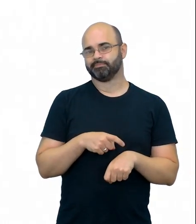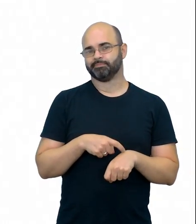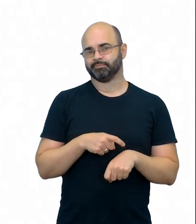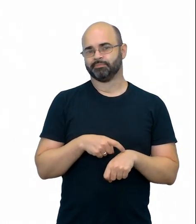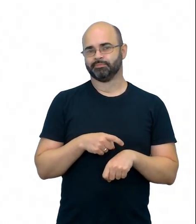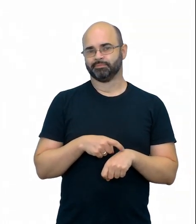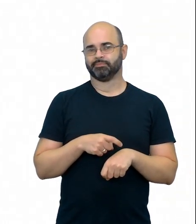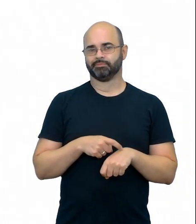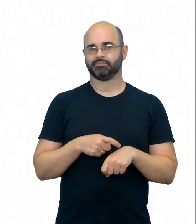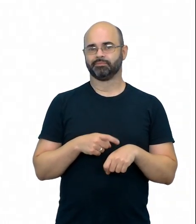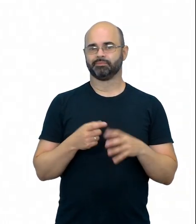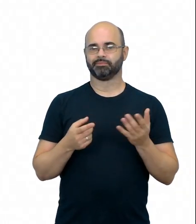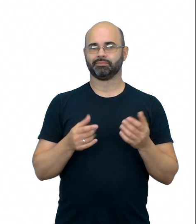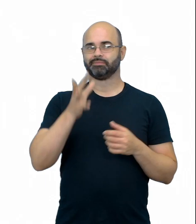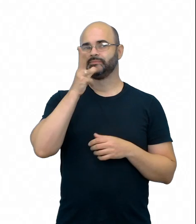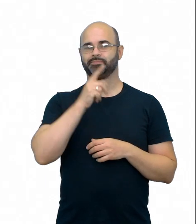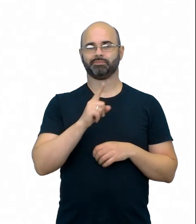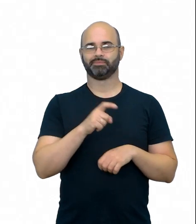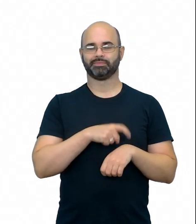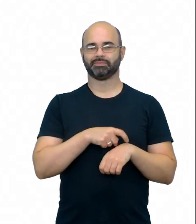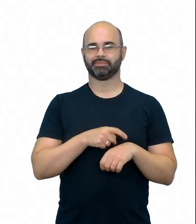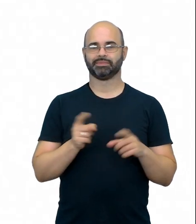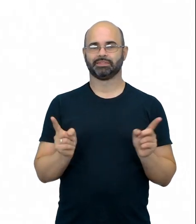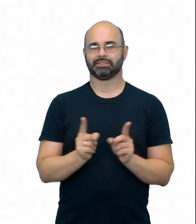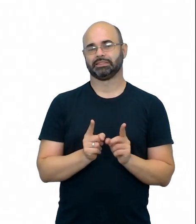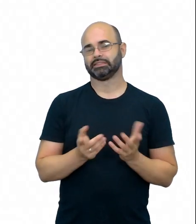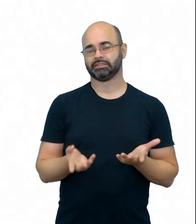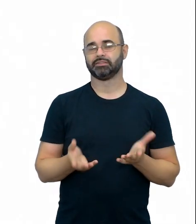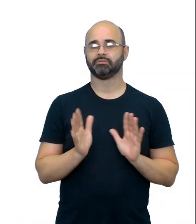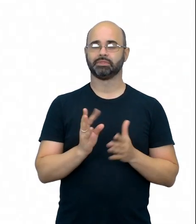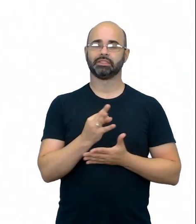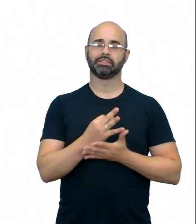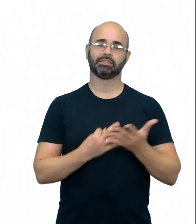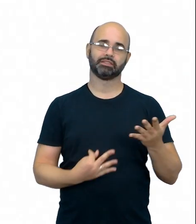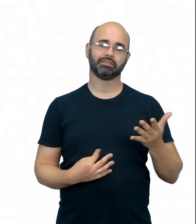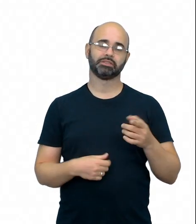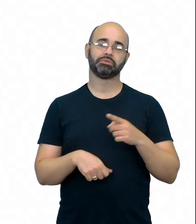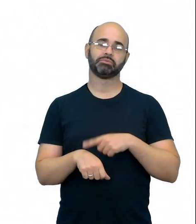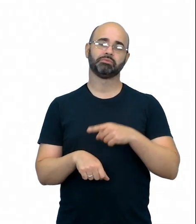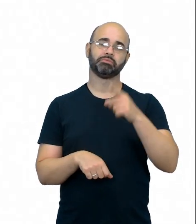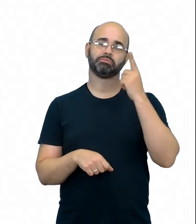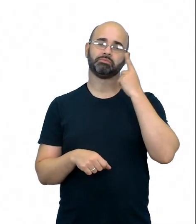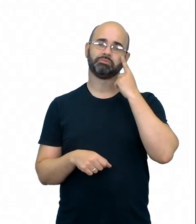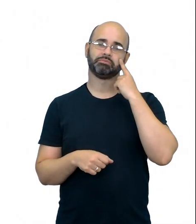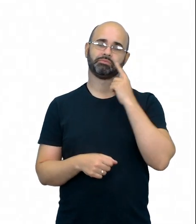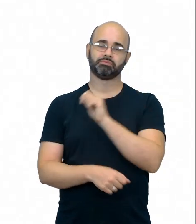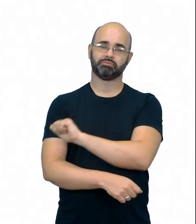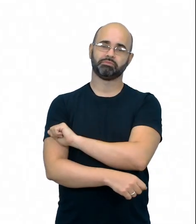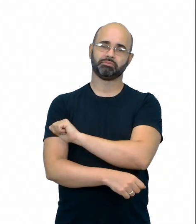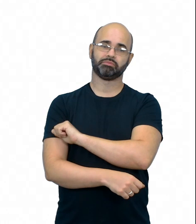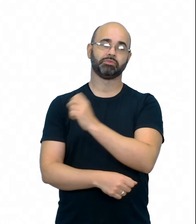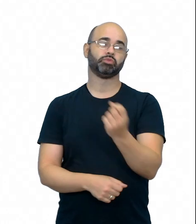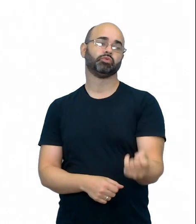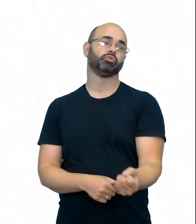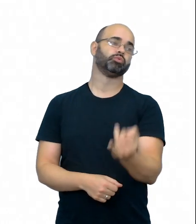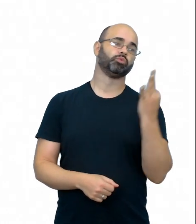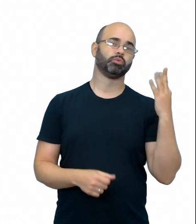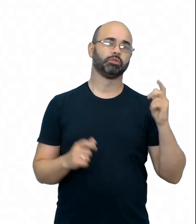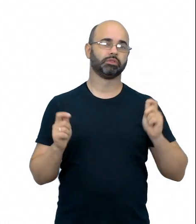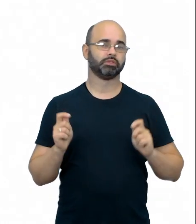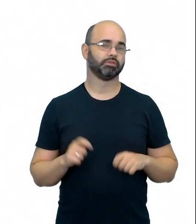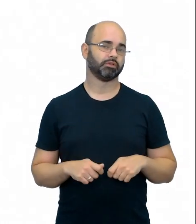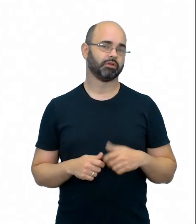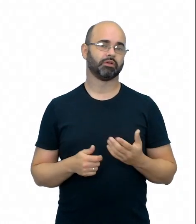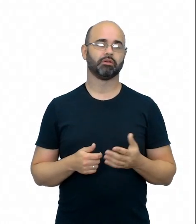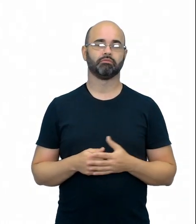muito longo, mas vocês podem pegar um texto que dá para ter participação de vários alunos, que está seguindo o nosso tema